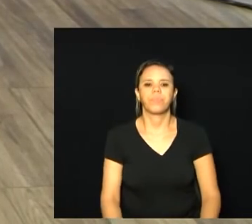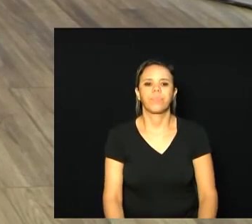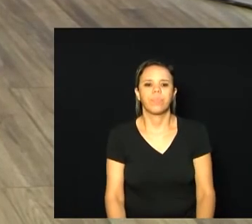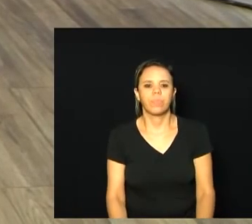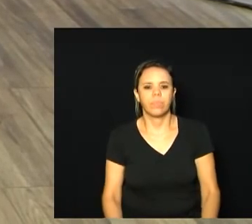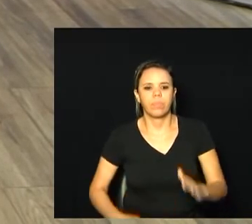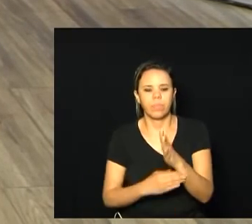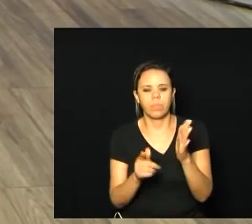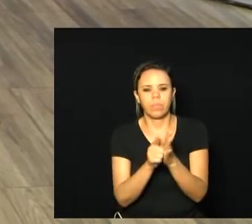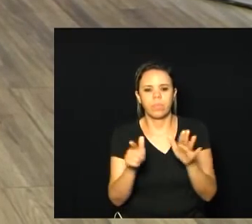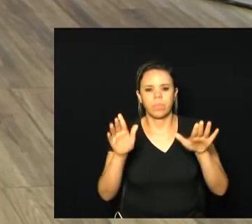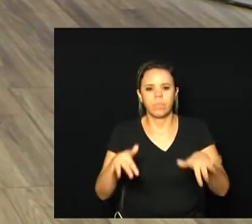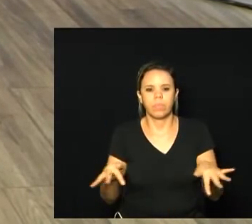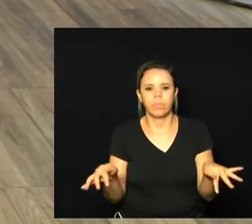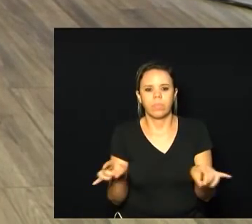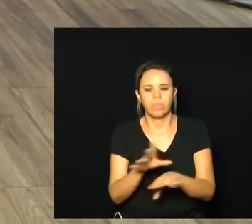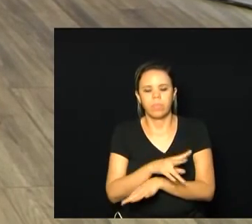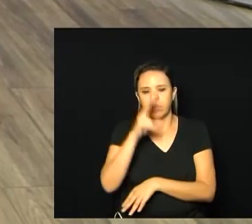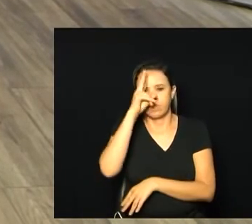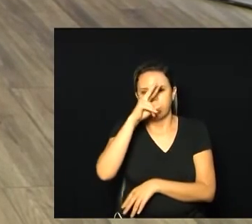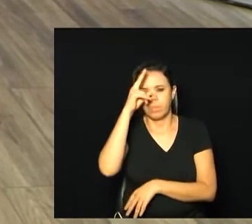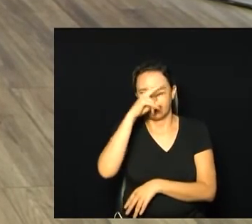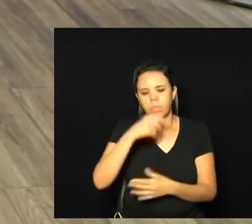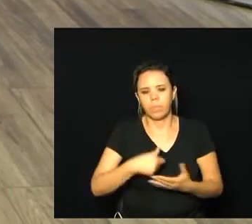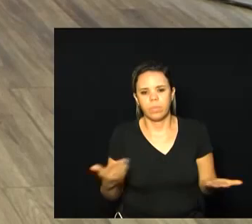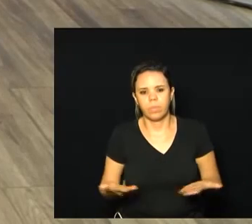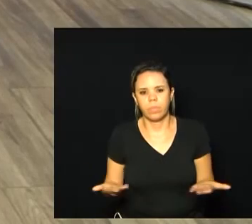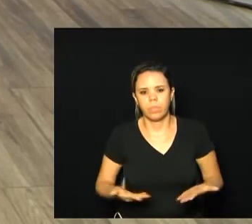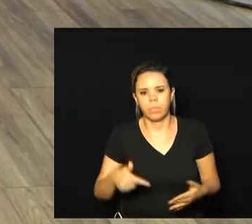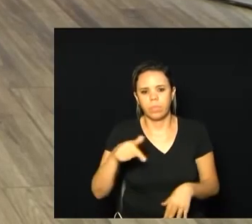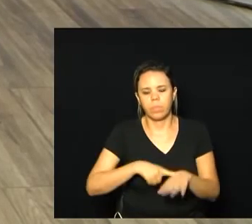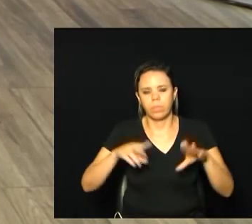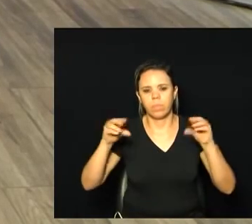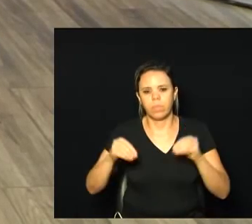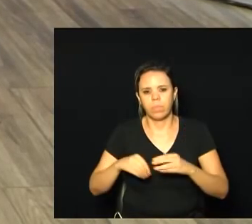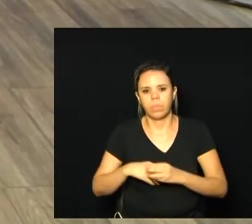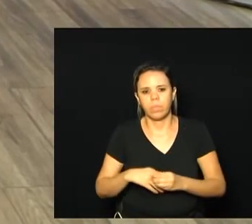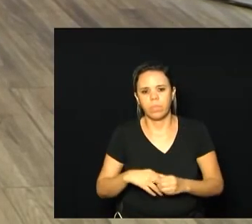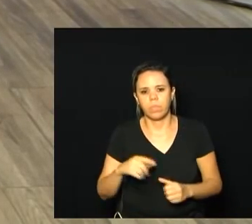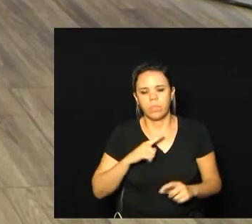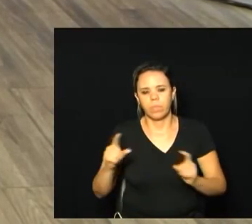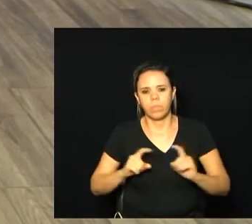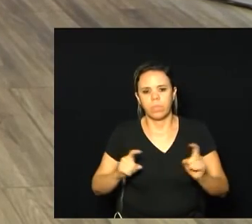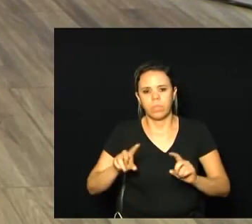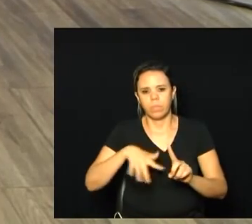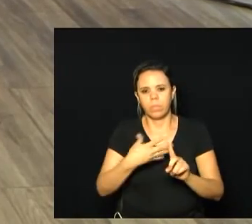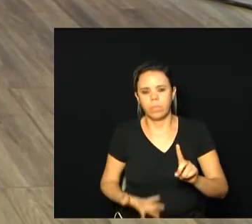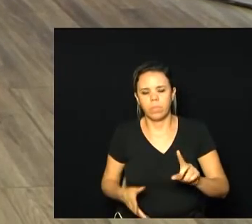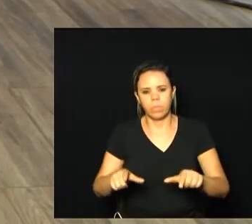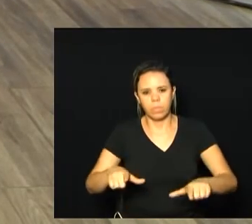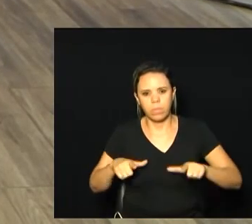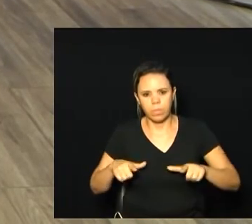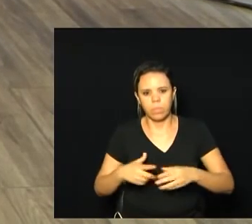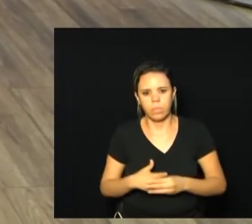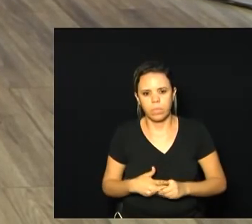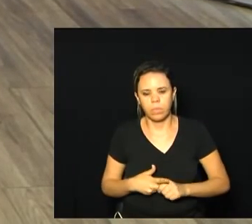E o Câmara Notícia fica por aqui. Lembrando, que hoje às 19h tem reunião solene com entrega de